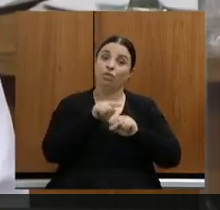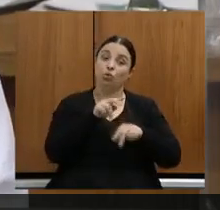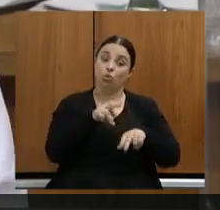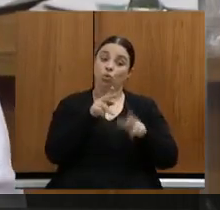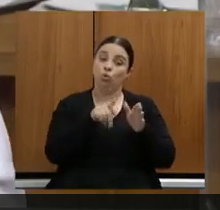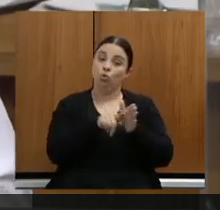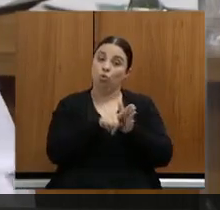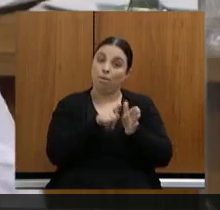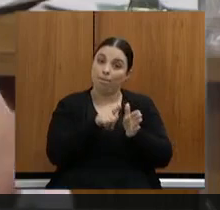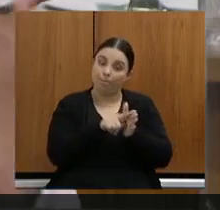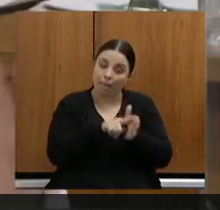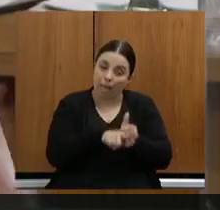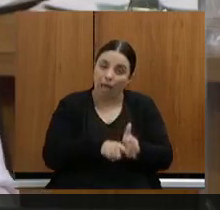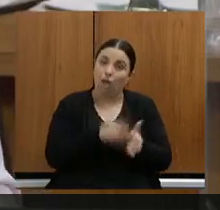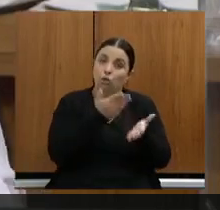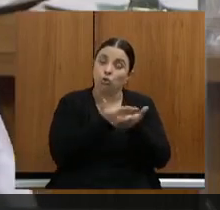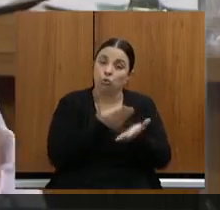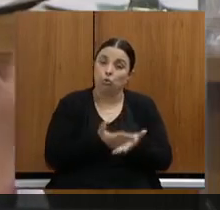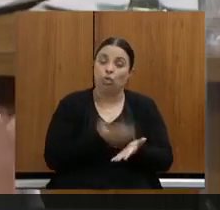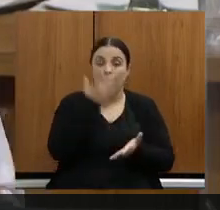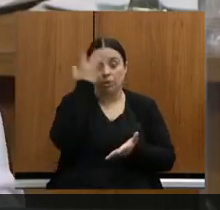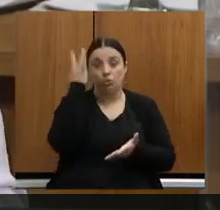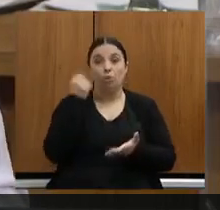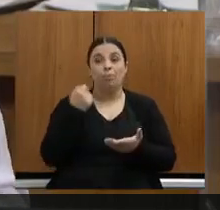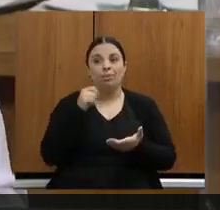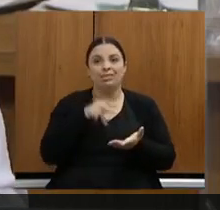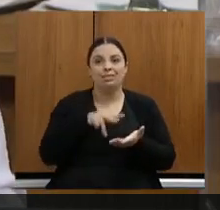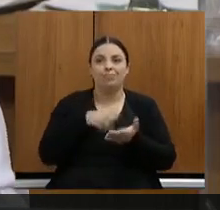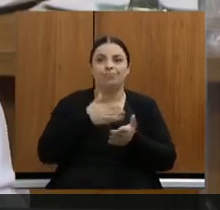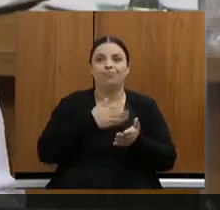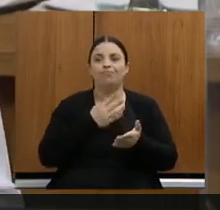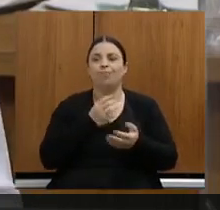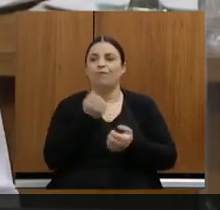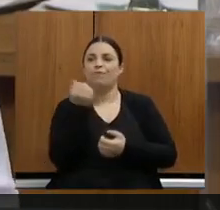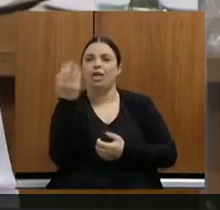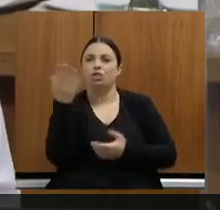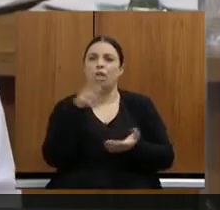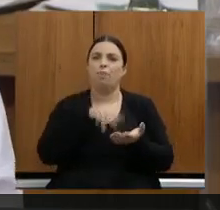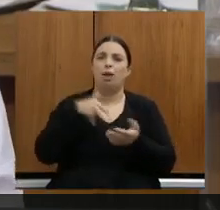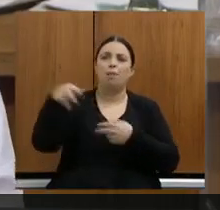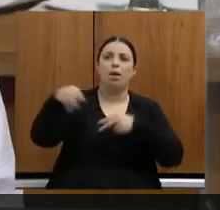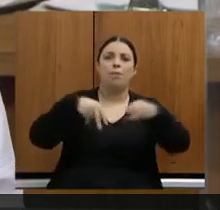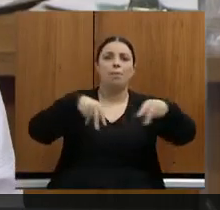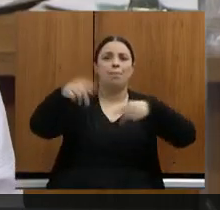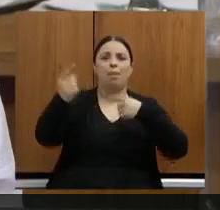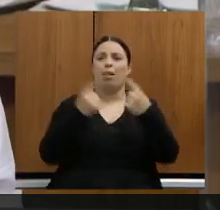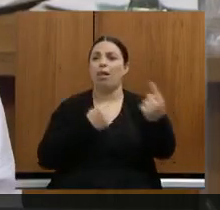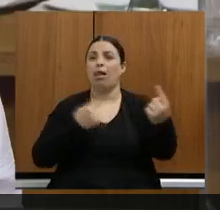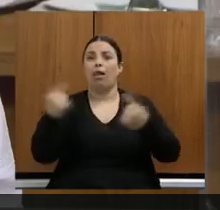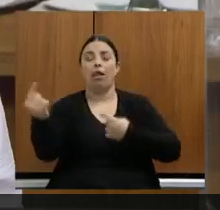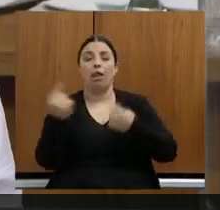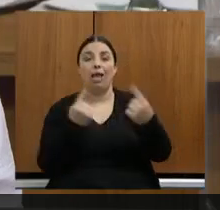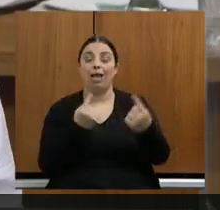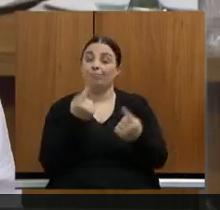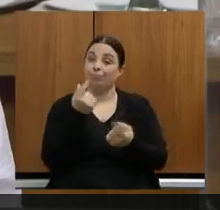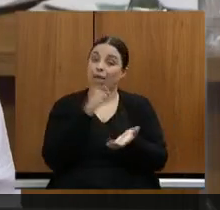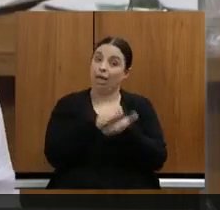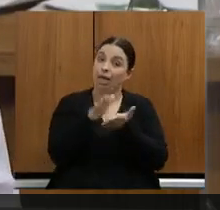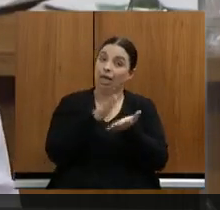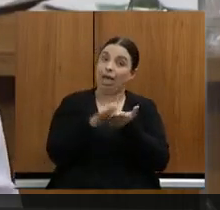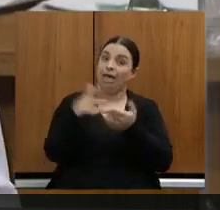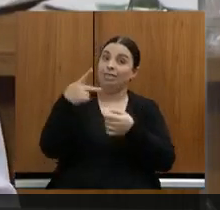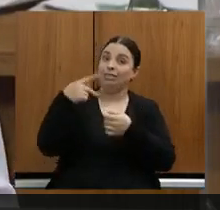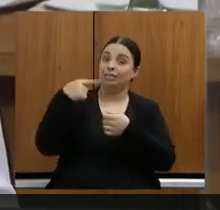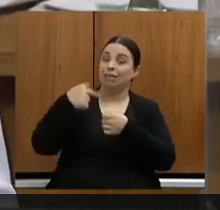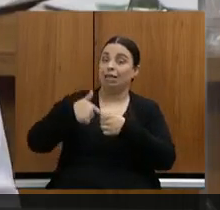mas exige que se as pessoas se deslocam consome combustível então assim que a gente fez analisar bem é se essas novas exigências